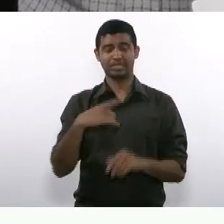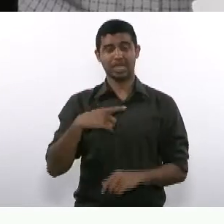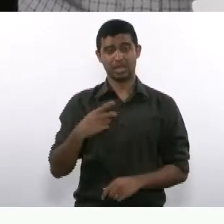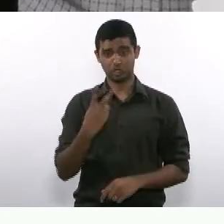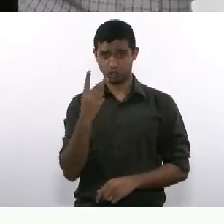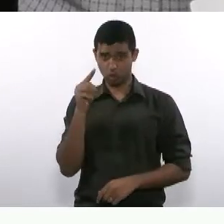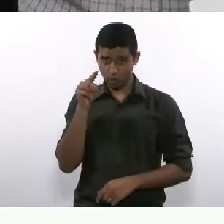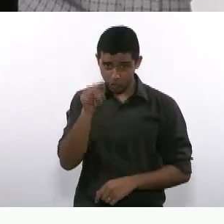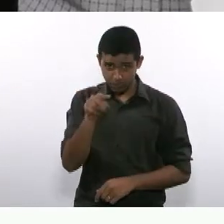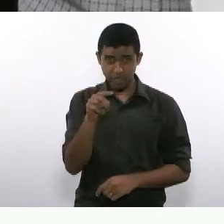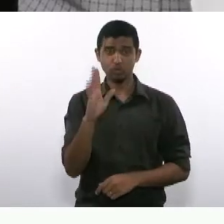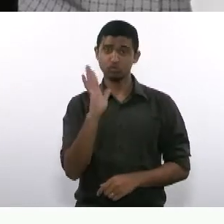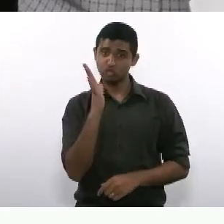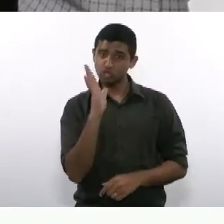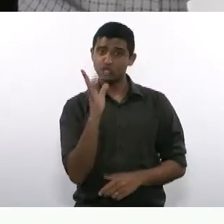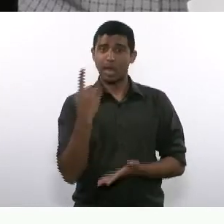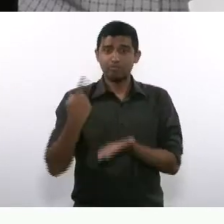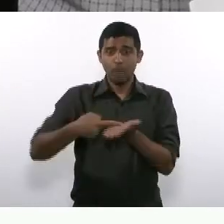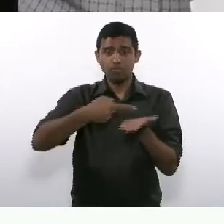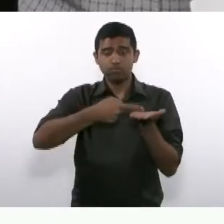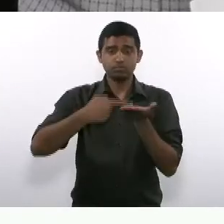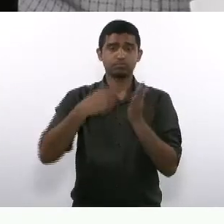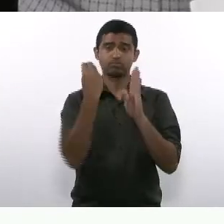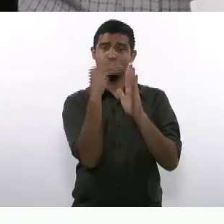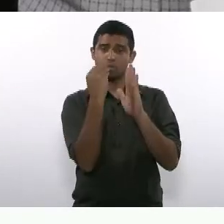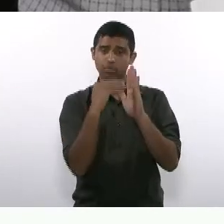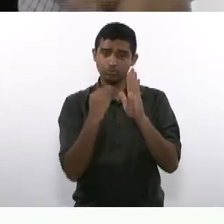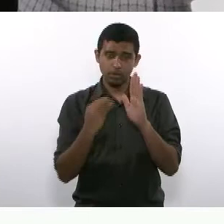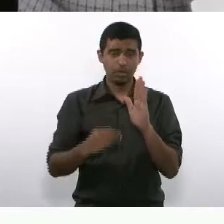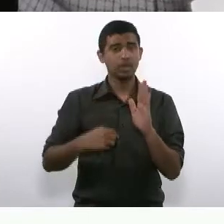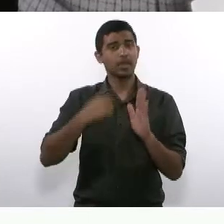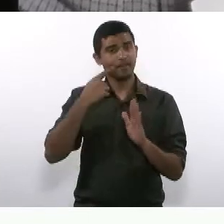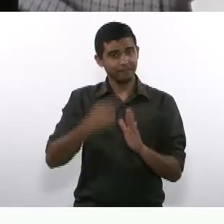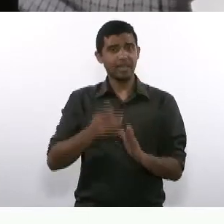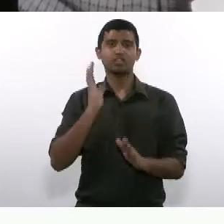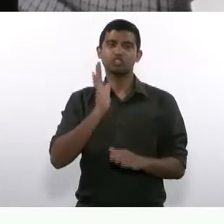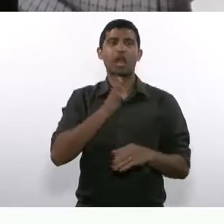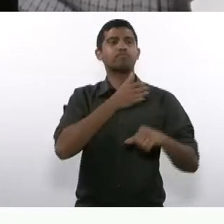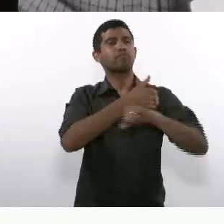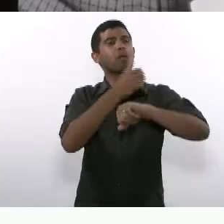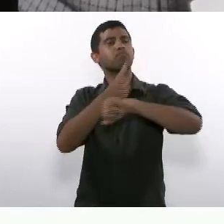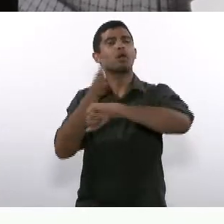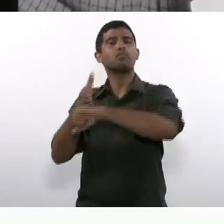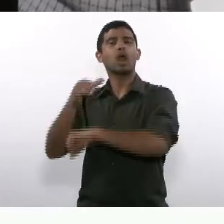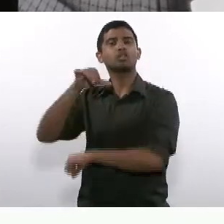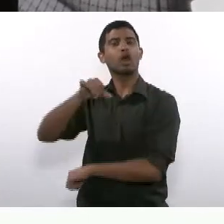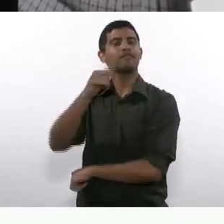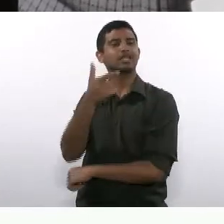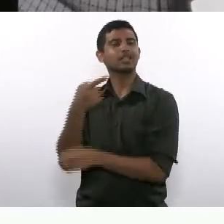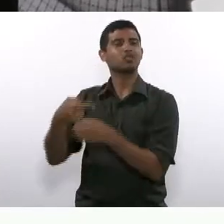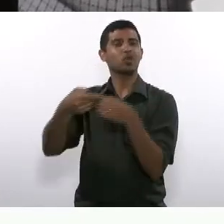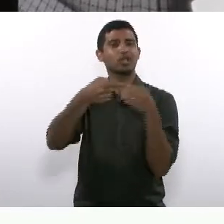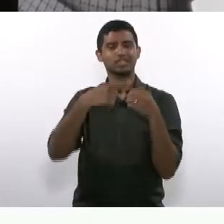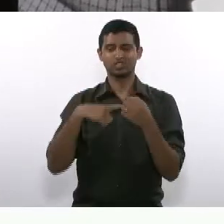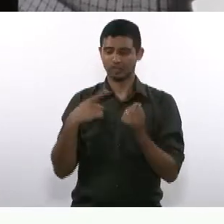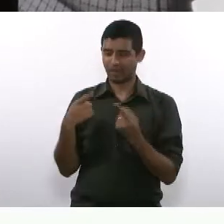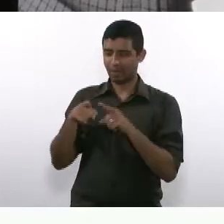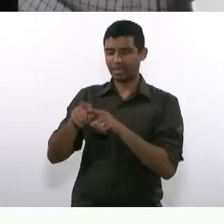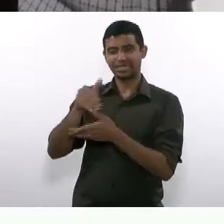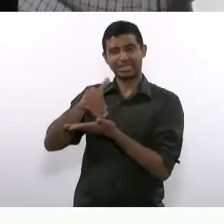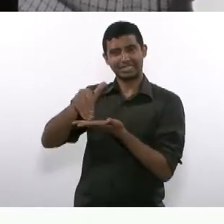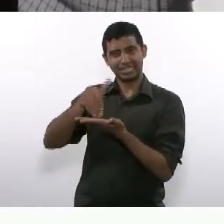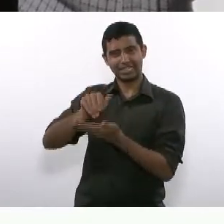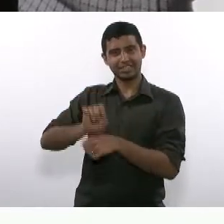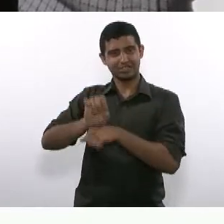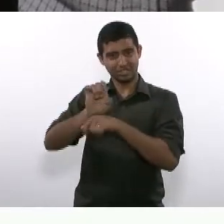eventos incluídos, foram visitados os 92 municípios através de uma parceria da Secretaria de Estado de